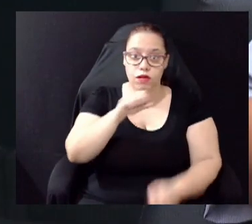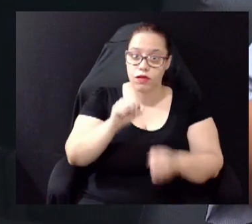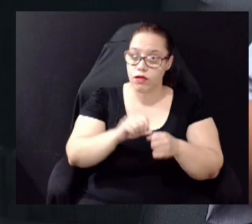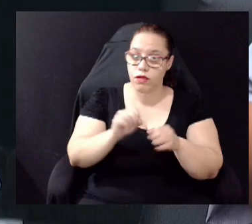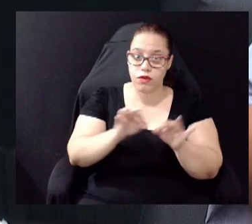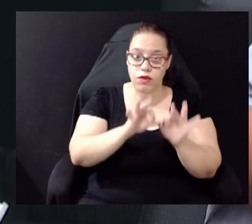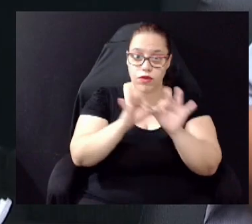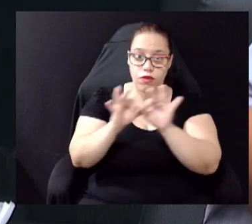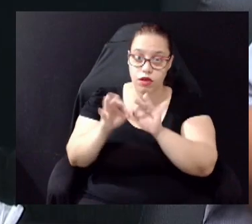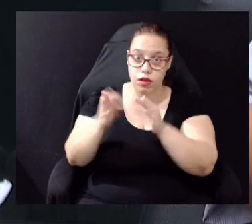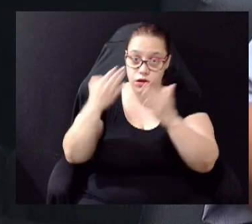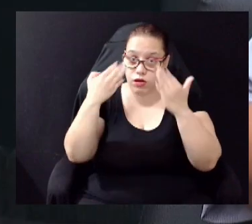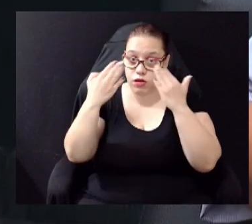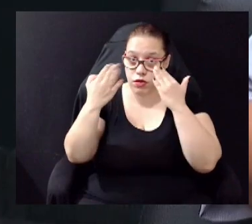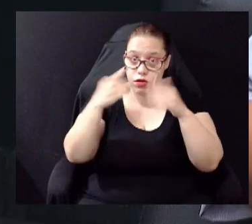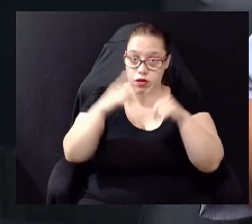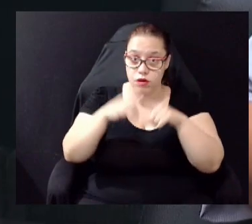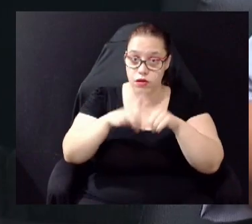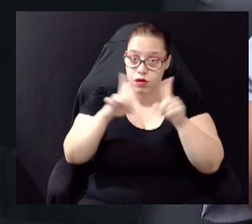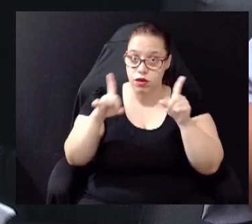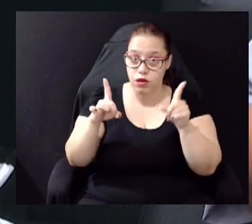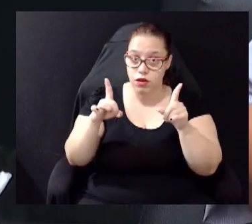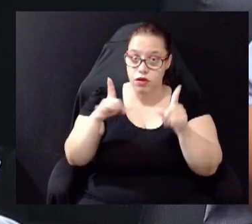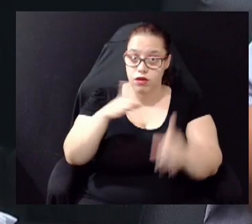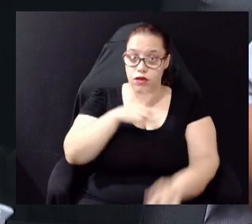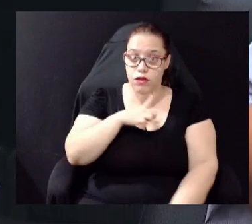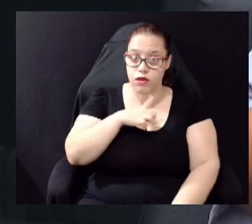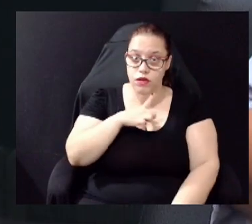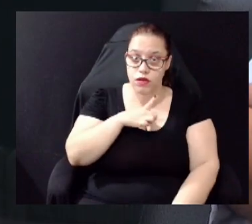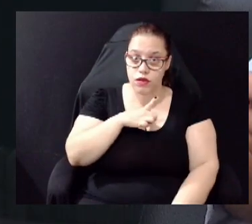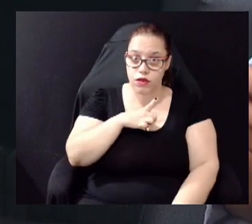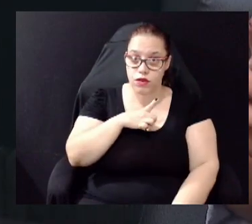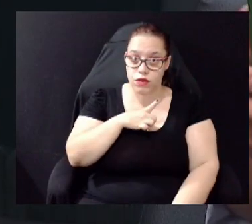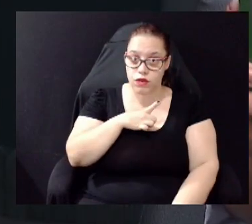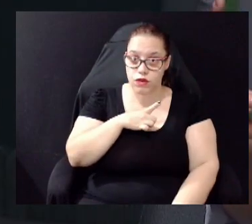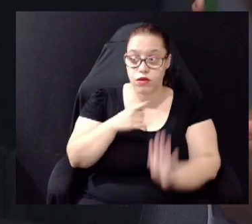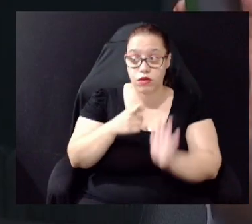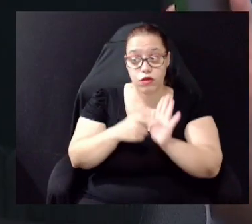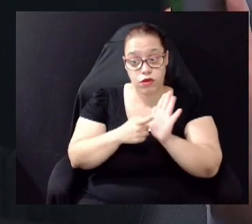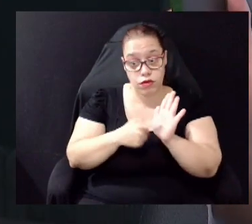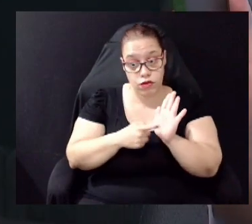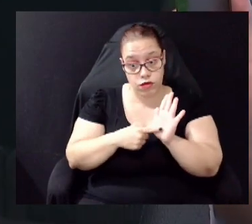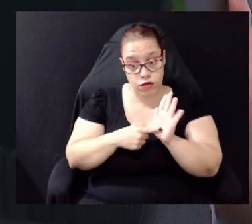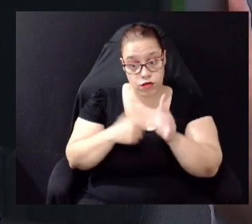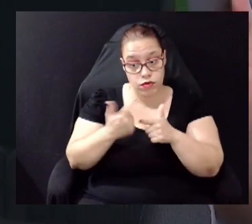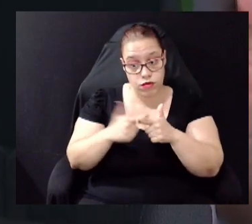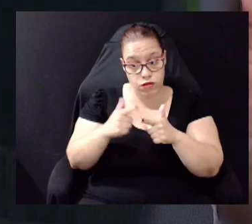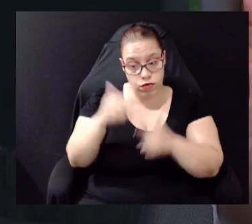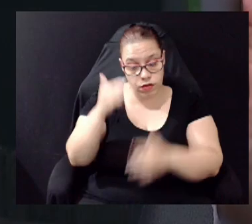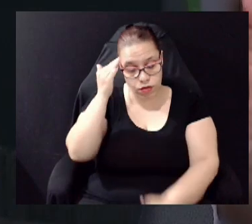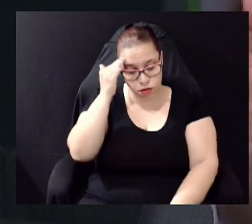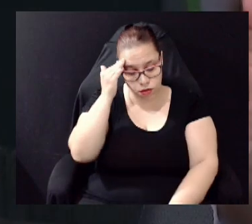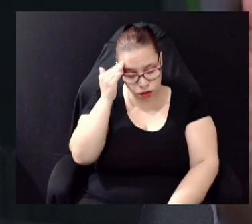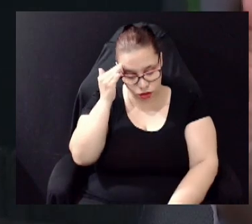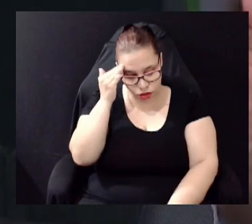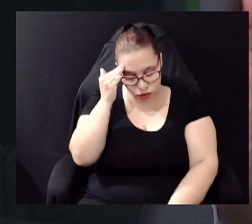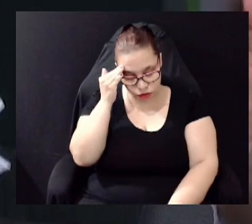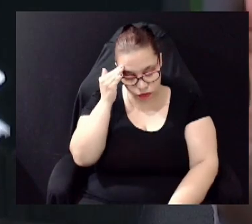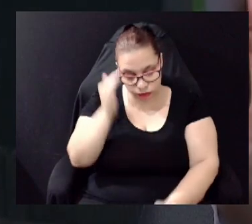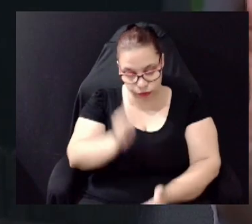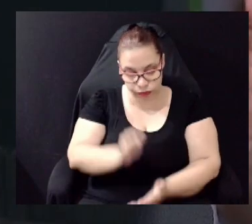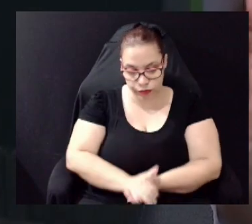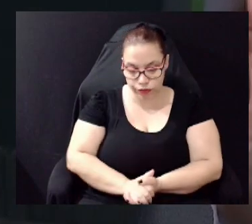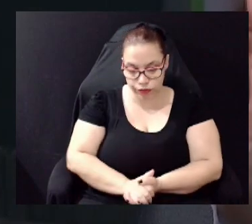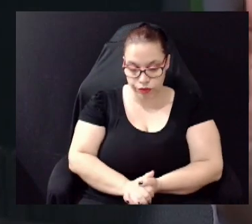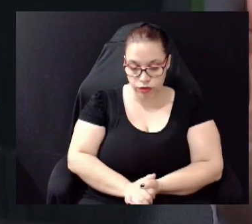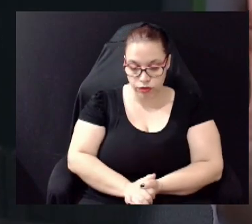psicológico, mas ela tem claramente algum problema mental. E